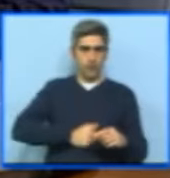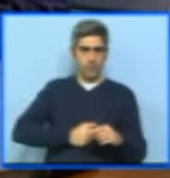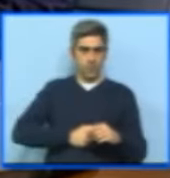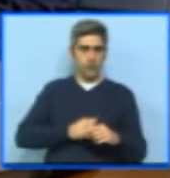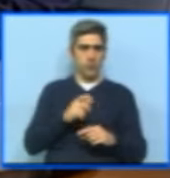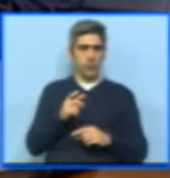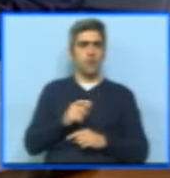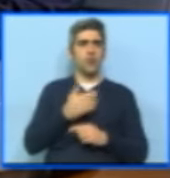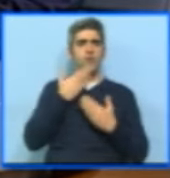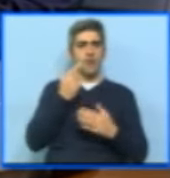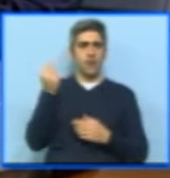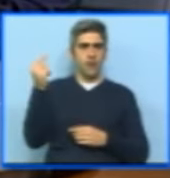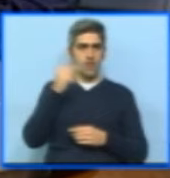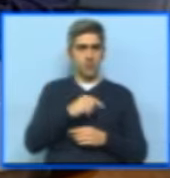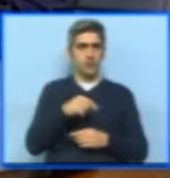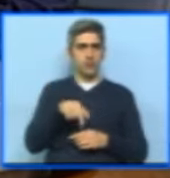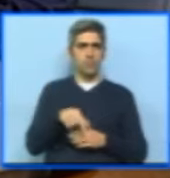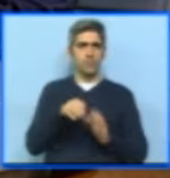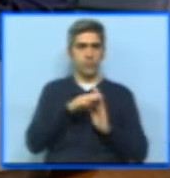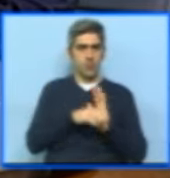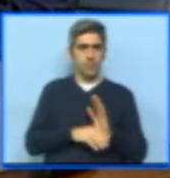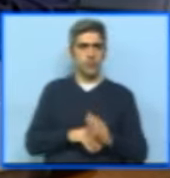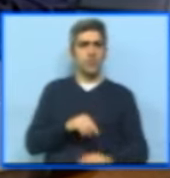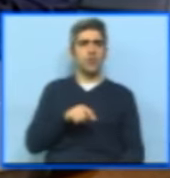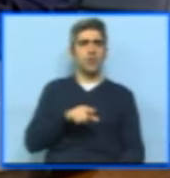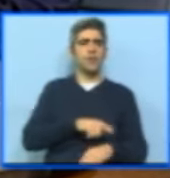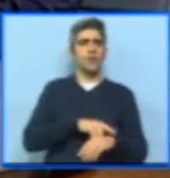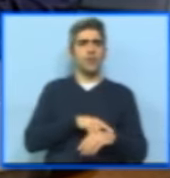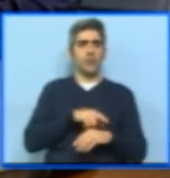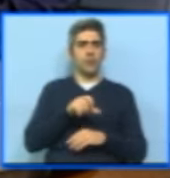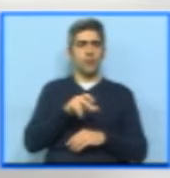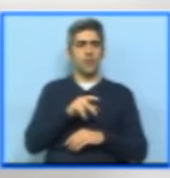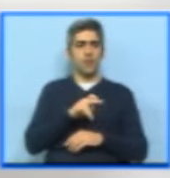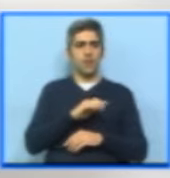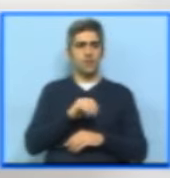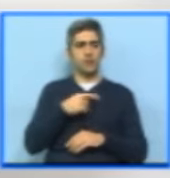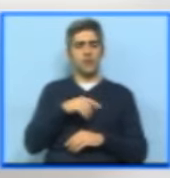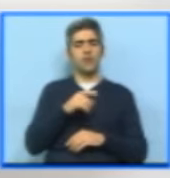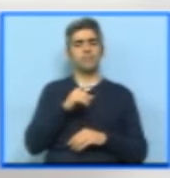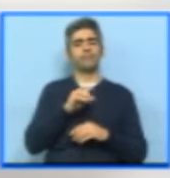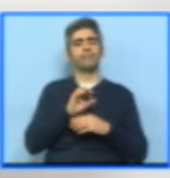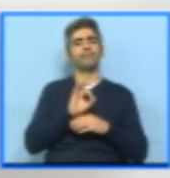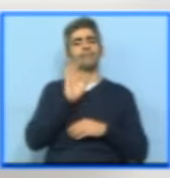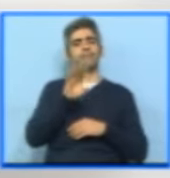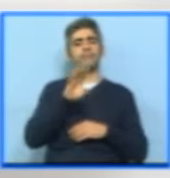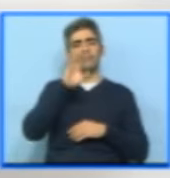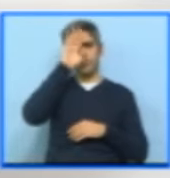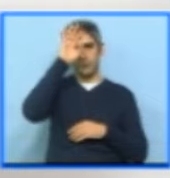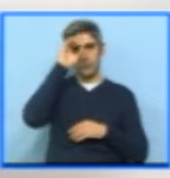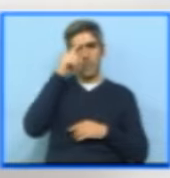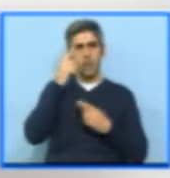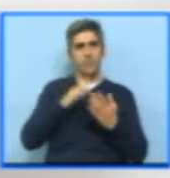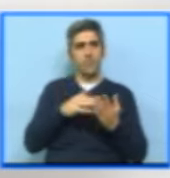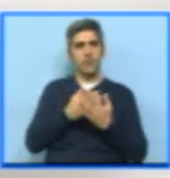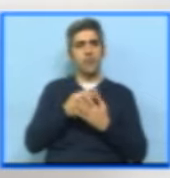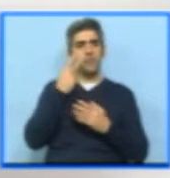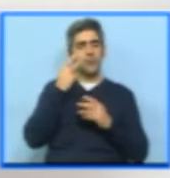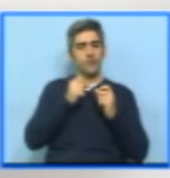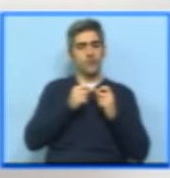programa. Para além dos textos da Bíblia, este tempo da Quaresma tem uma mensagem do Papa onde lança algumas propostas para a vivência